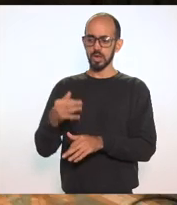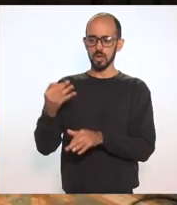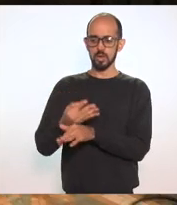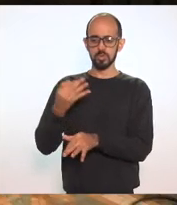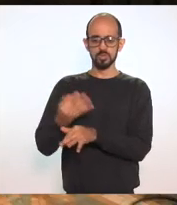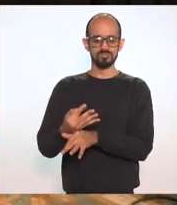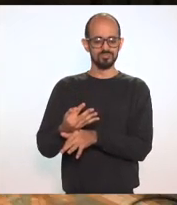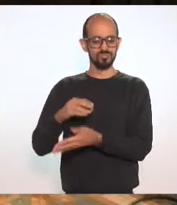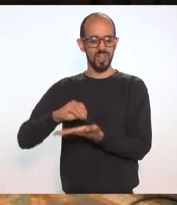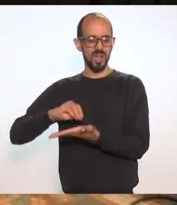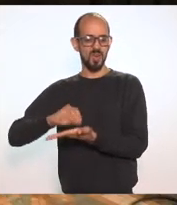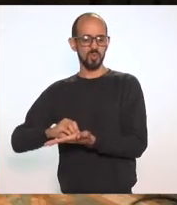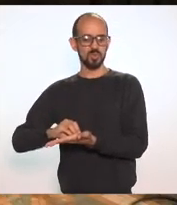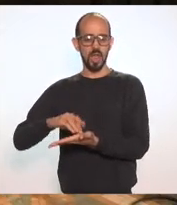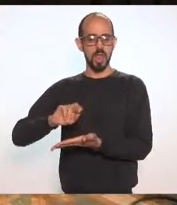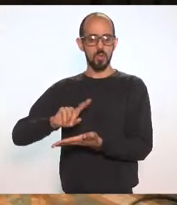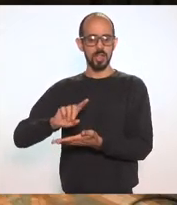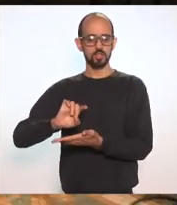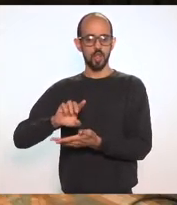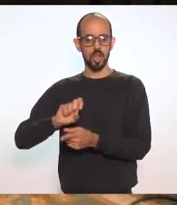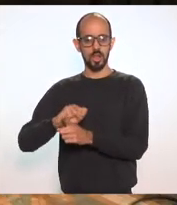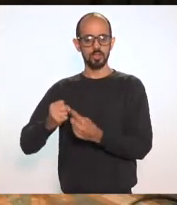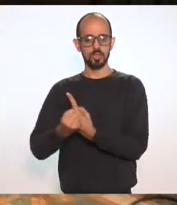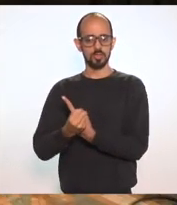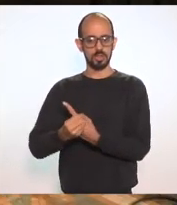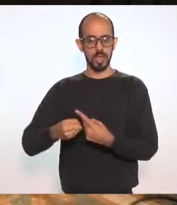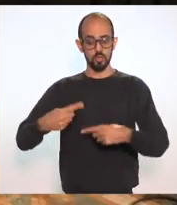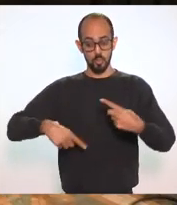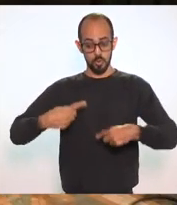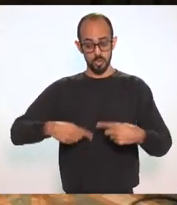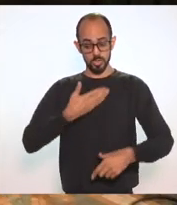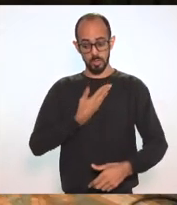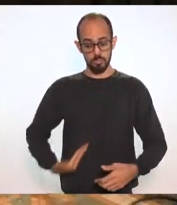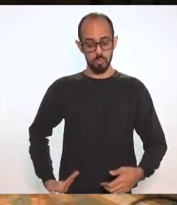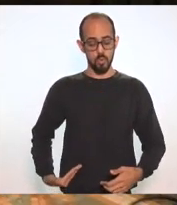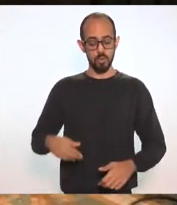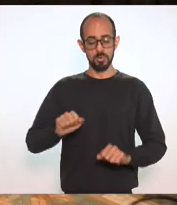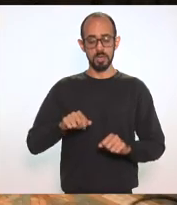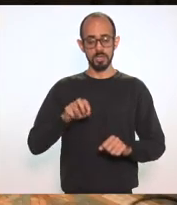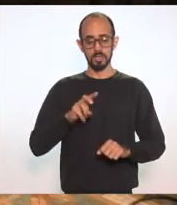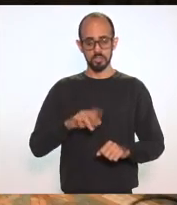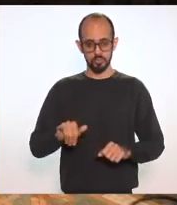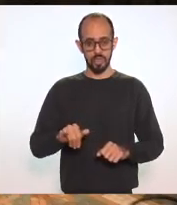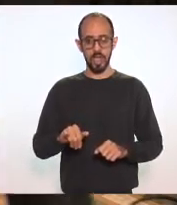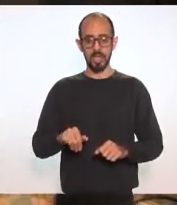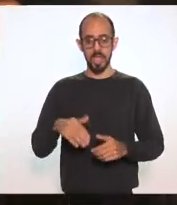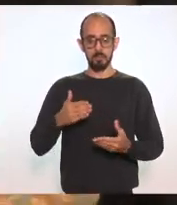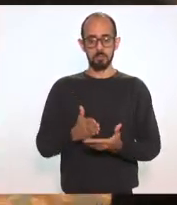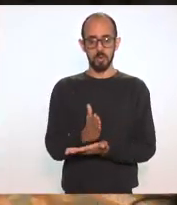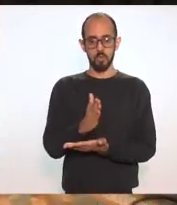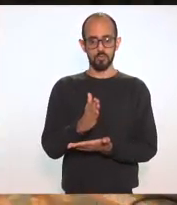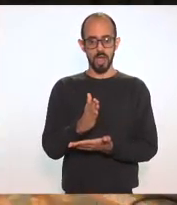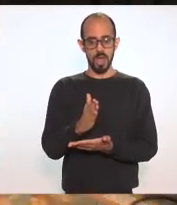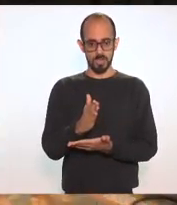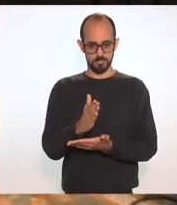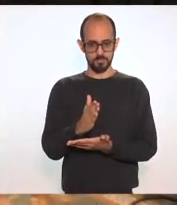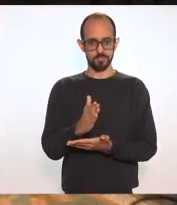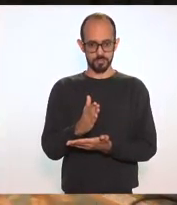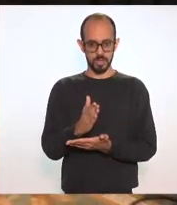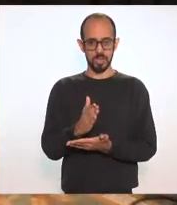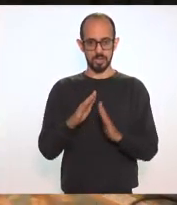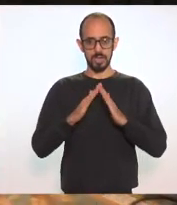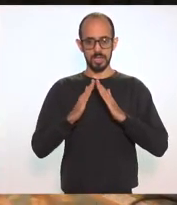nossa sociedade, a partir da promoção de políticas públicas, que a gente aprove aqui na LERJ, como é o caso desse seu projeto de